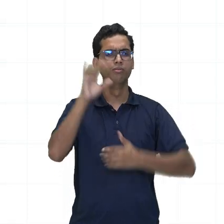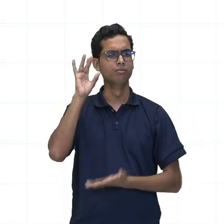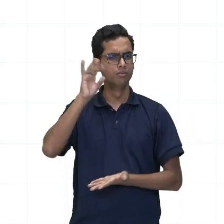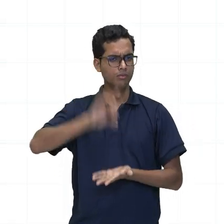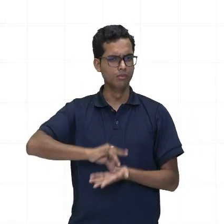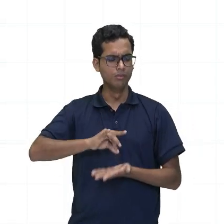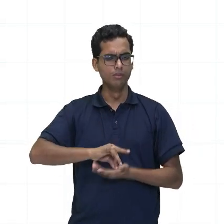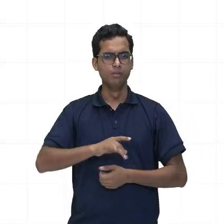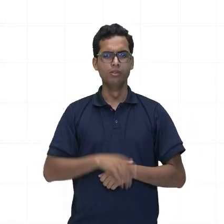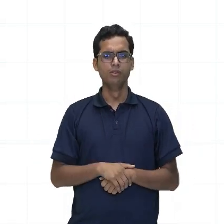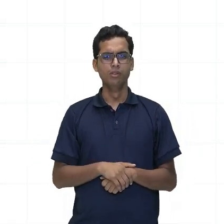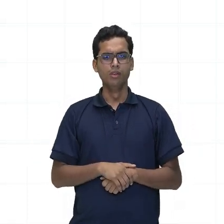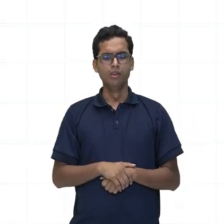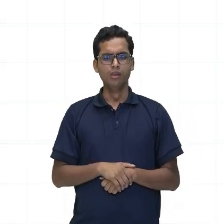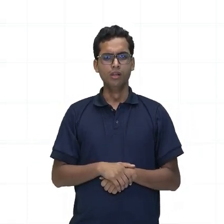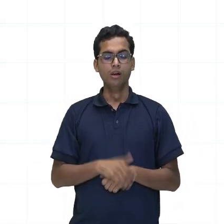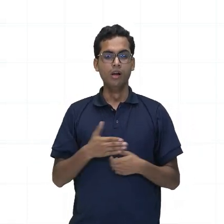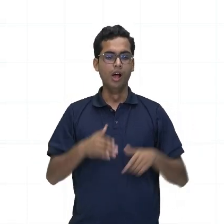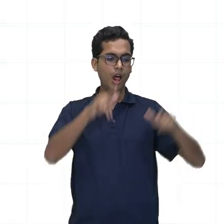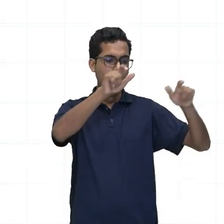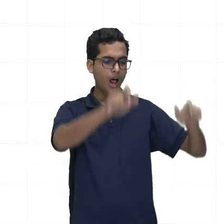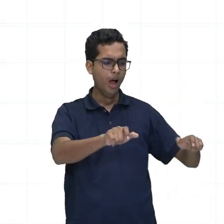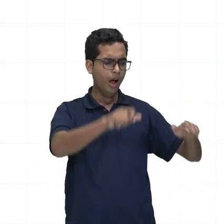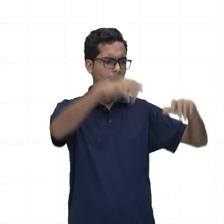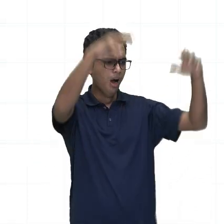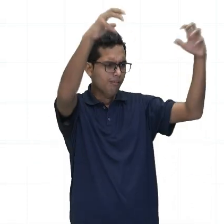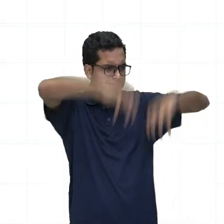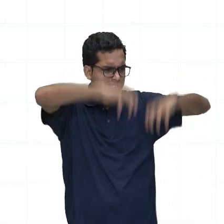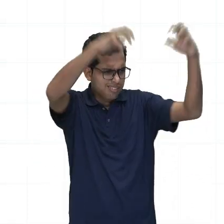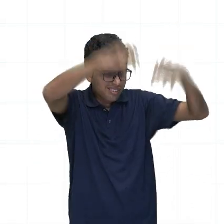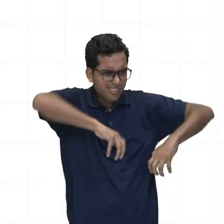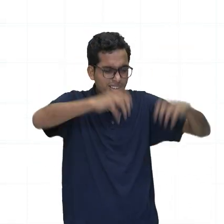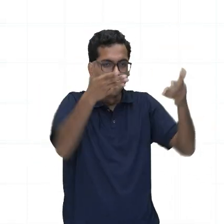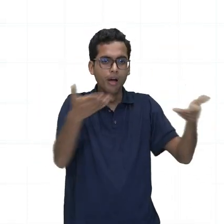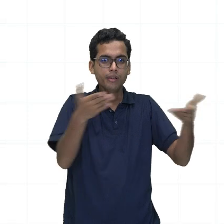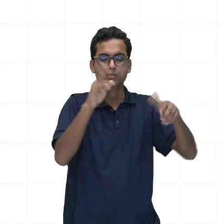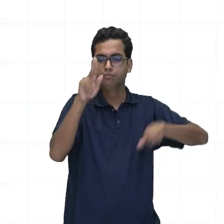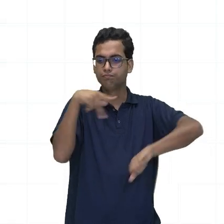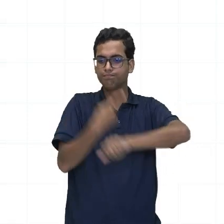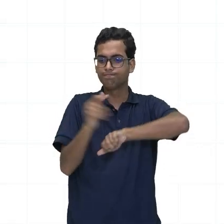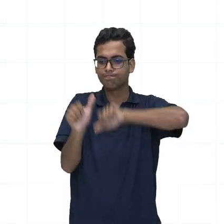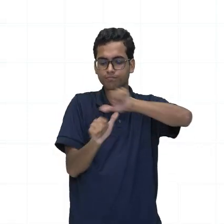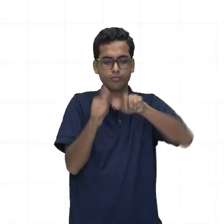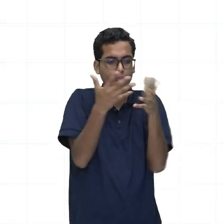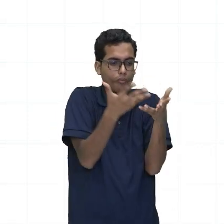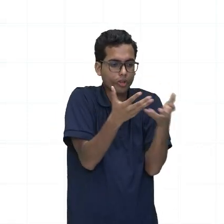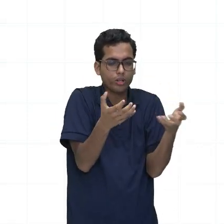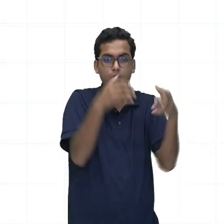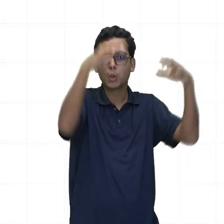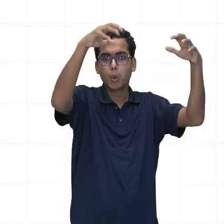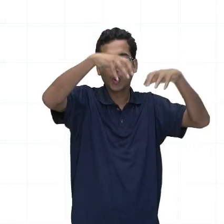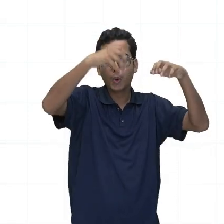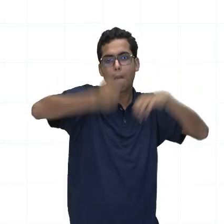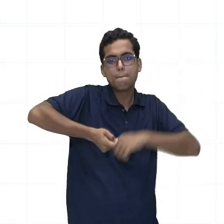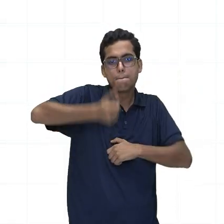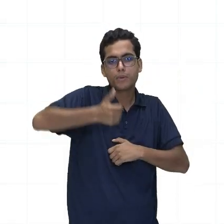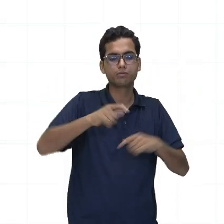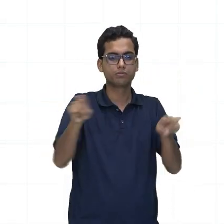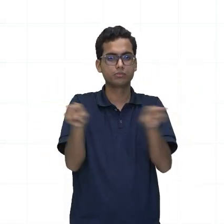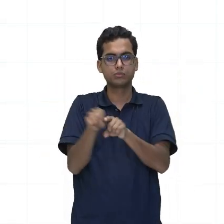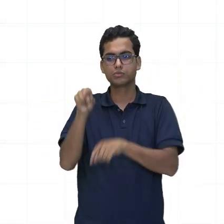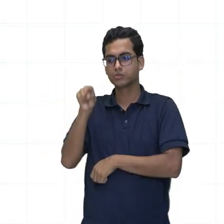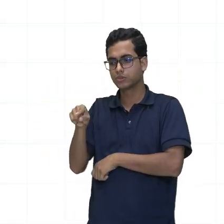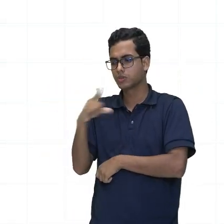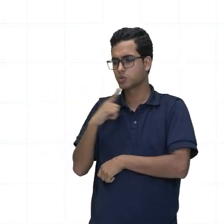porque aonde antes chovia mais, chove menos. E aonde a gente via ali uma grande quantidade de chuvas,